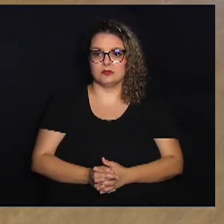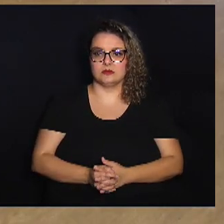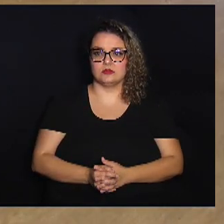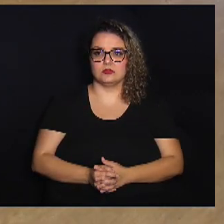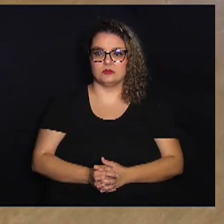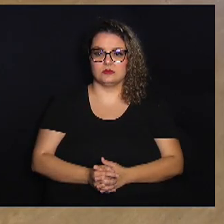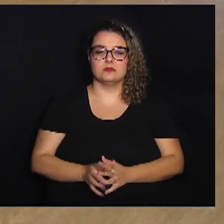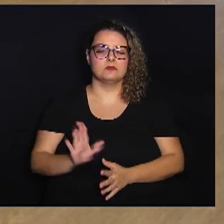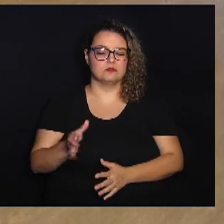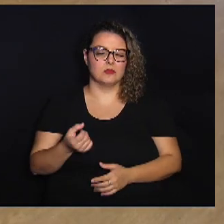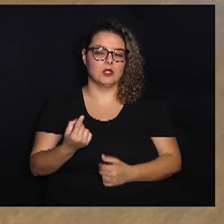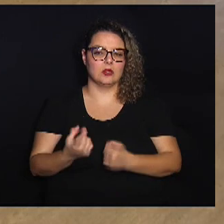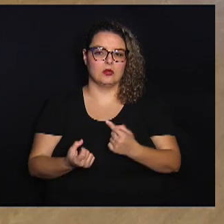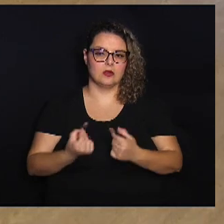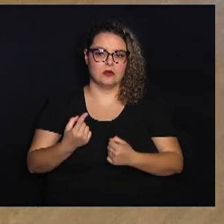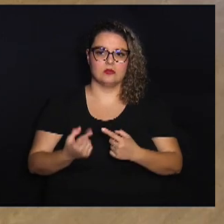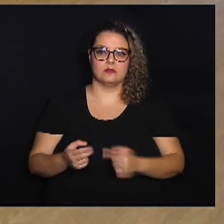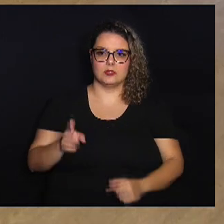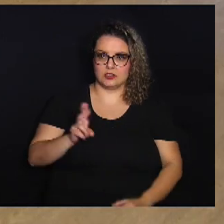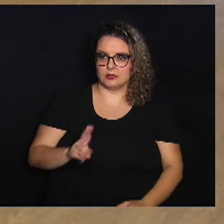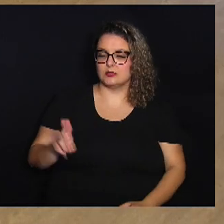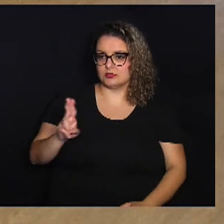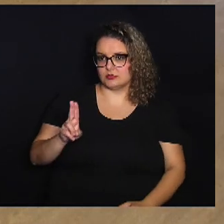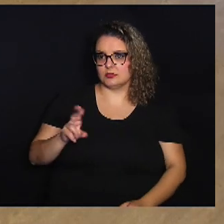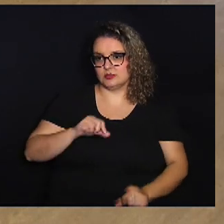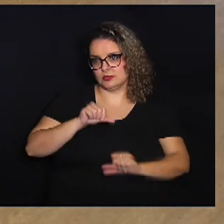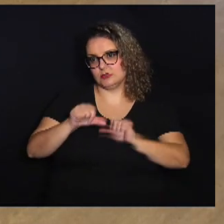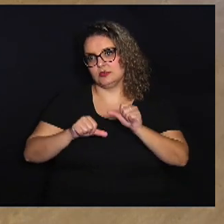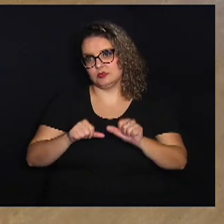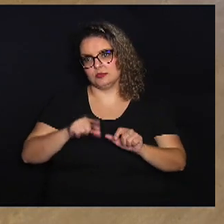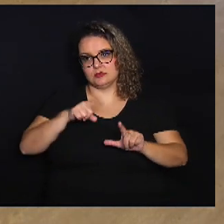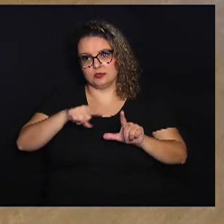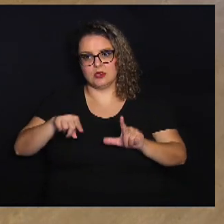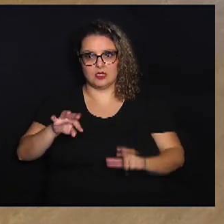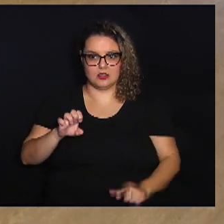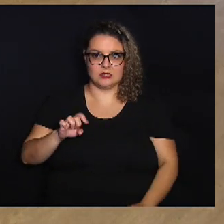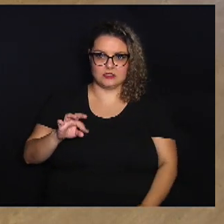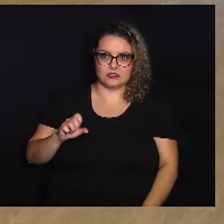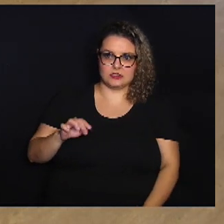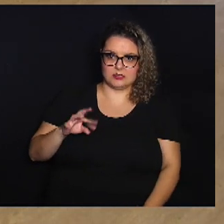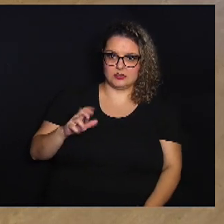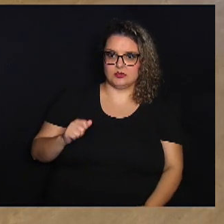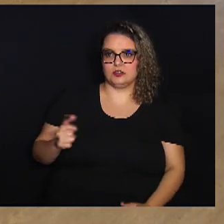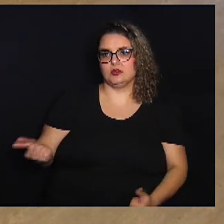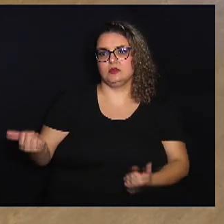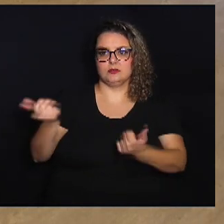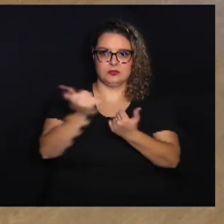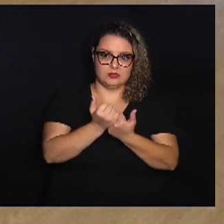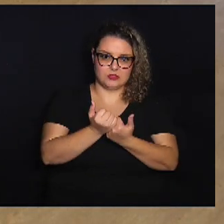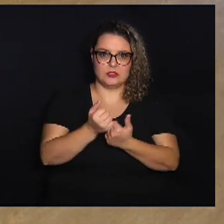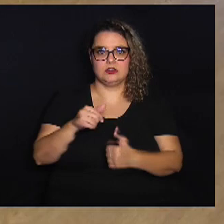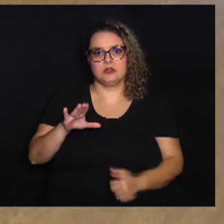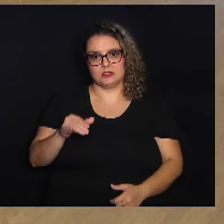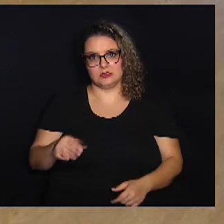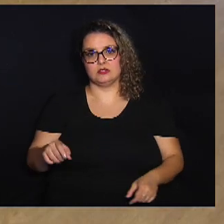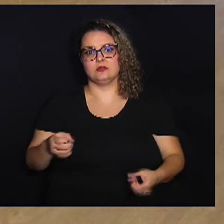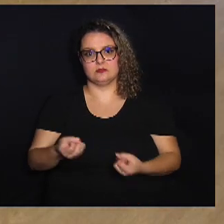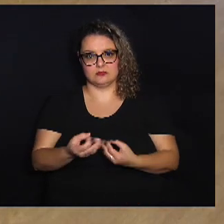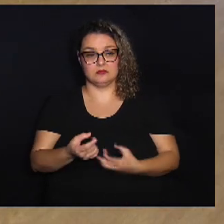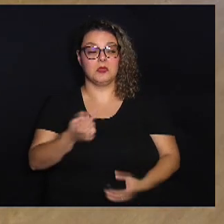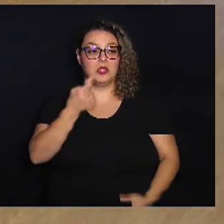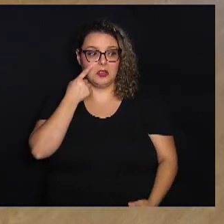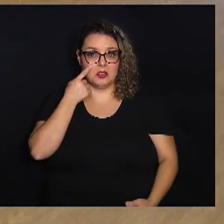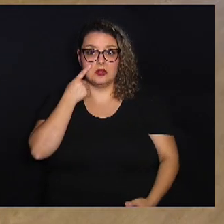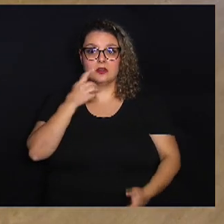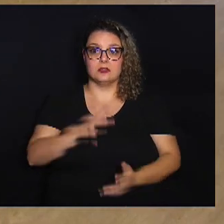tem algumas universidades que trocaram a estatística só por estatística e ciência de dados. Olha só.